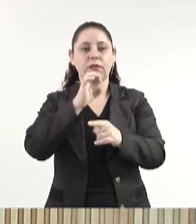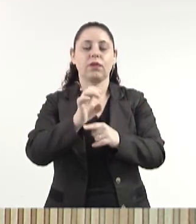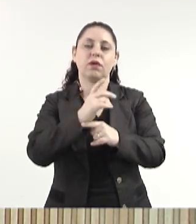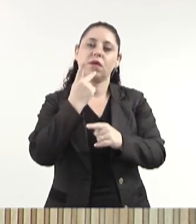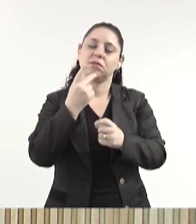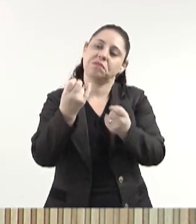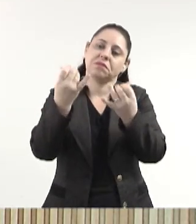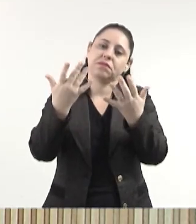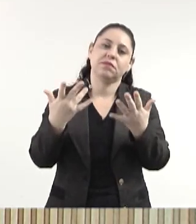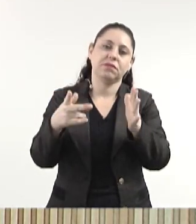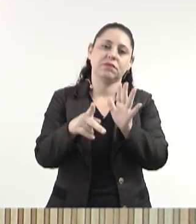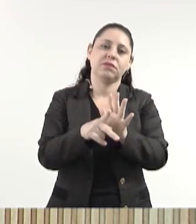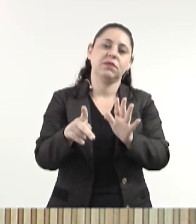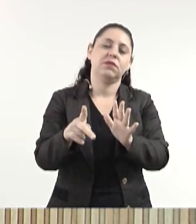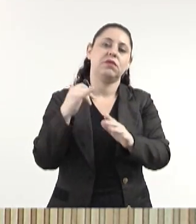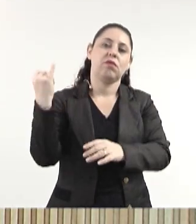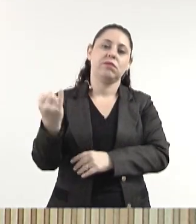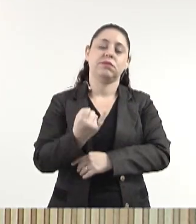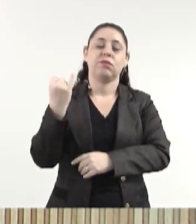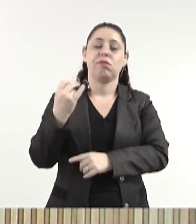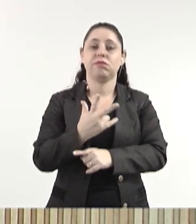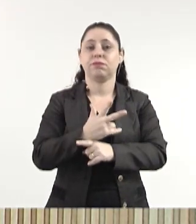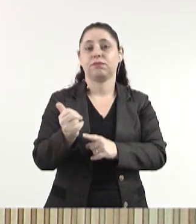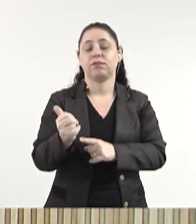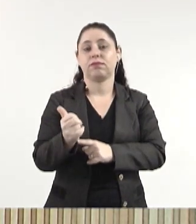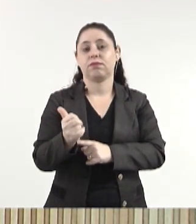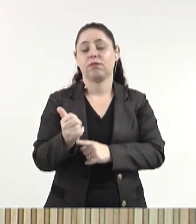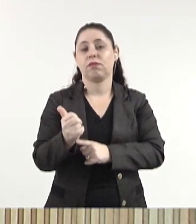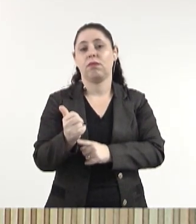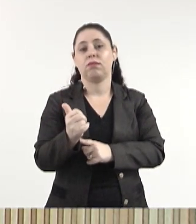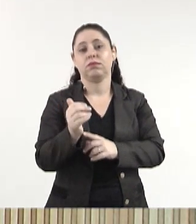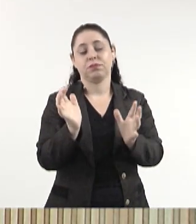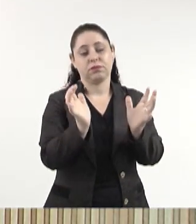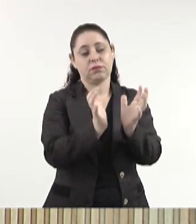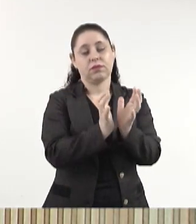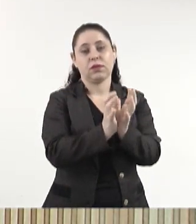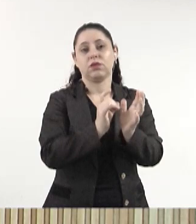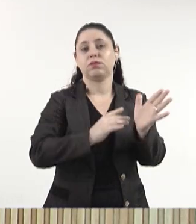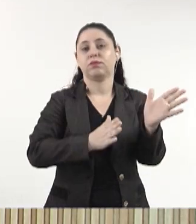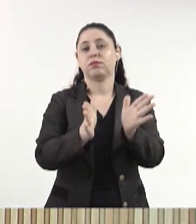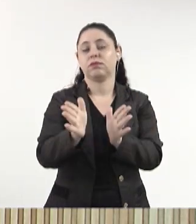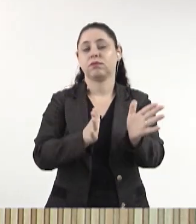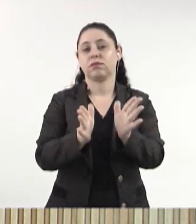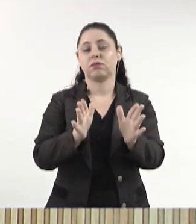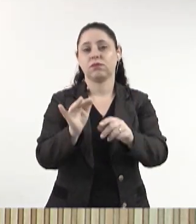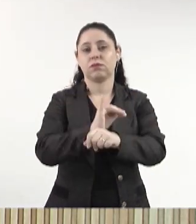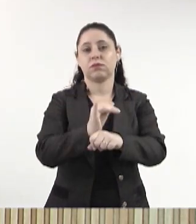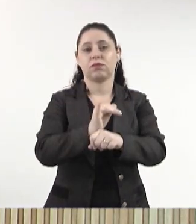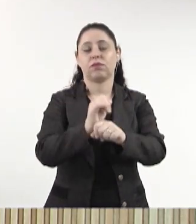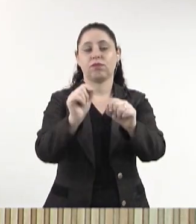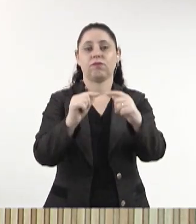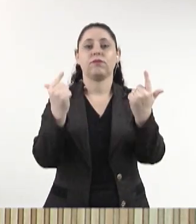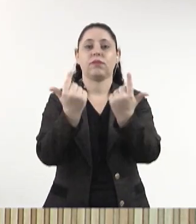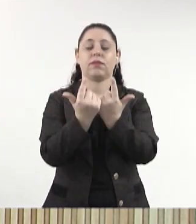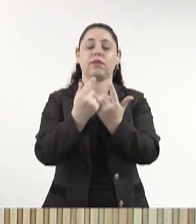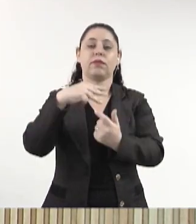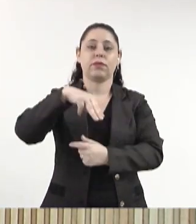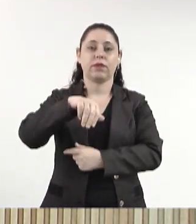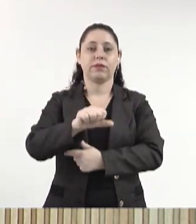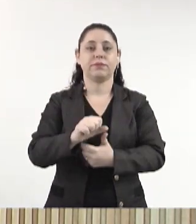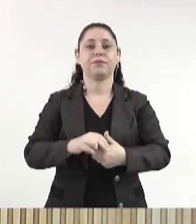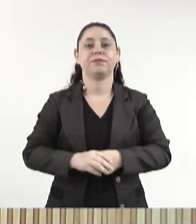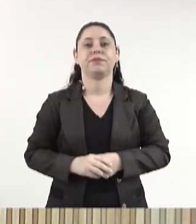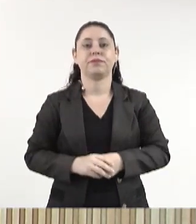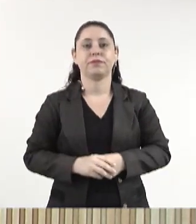se manifestaram sobre essa importante conquista para os papiloscopistas, é só você acessar o nosso canal do YouTube, o Assembleia Legislativa